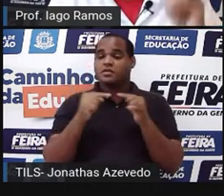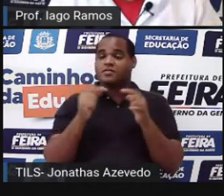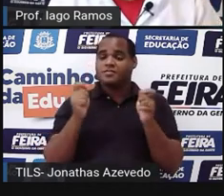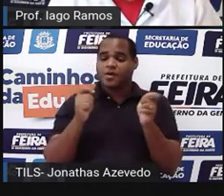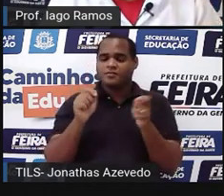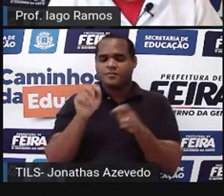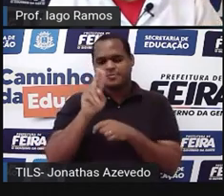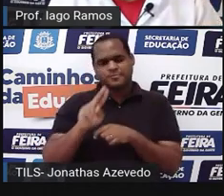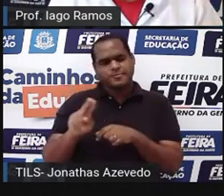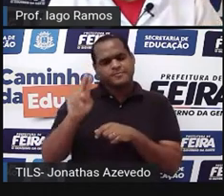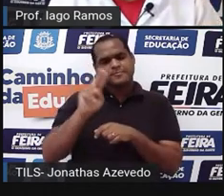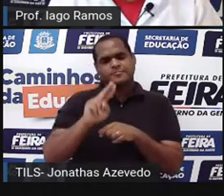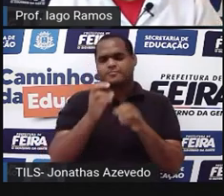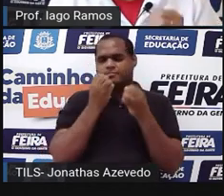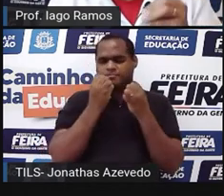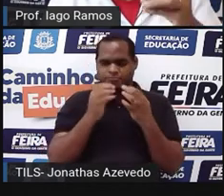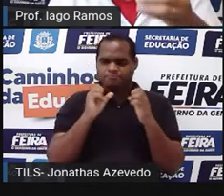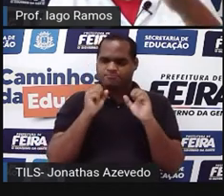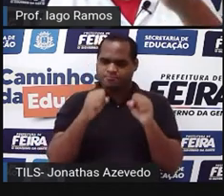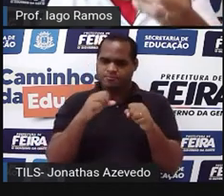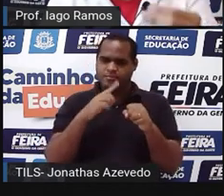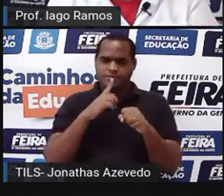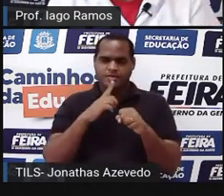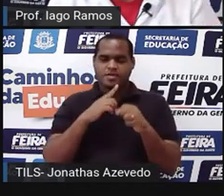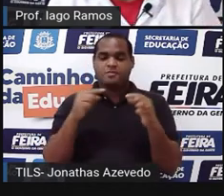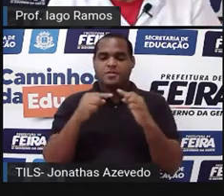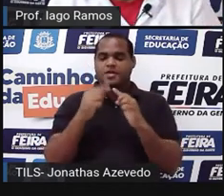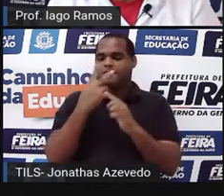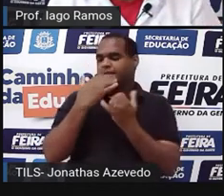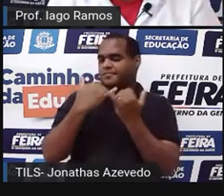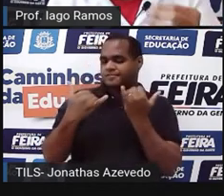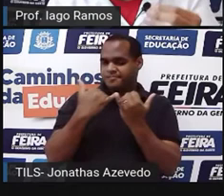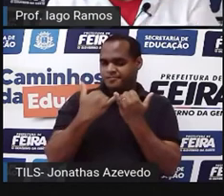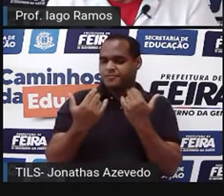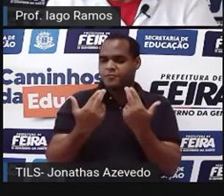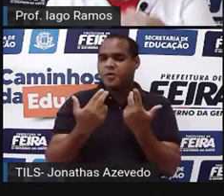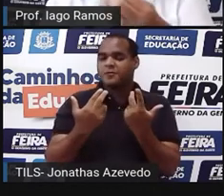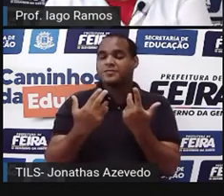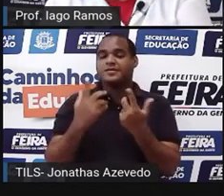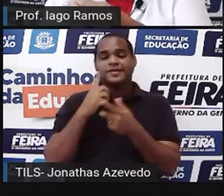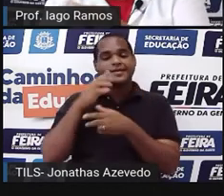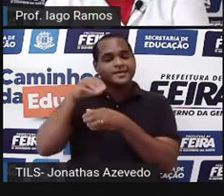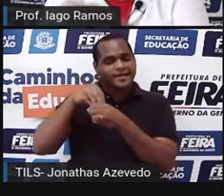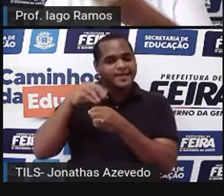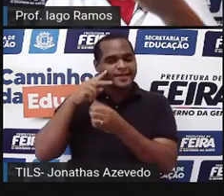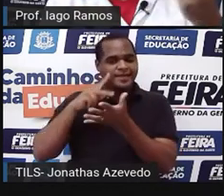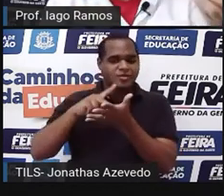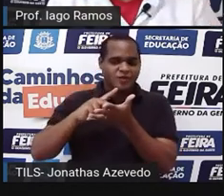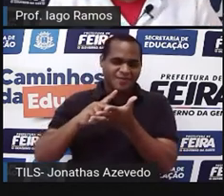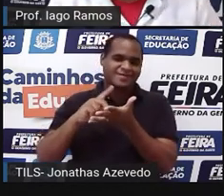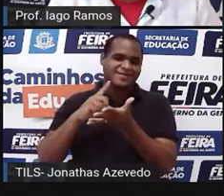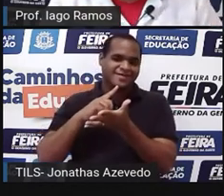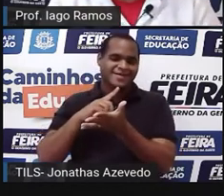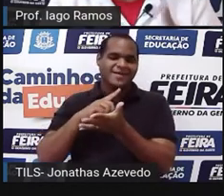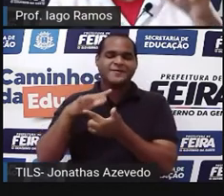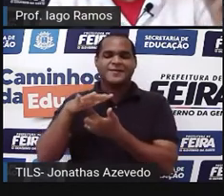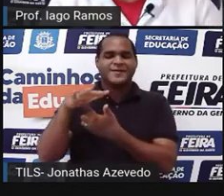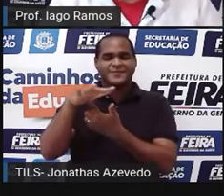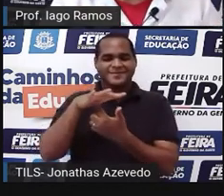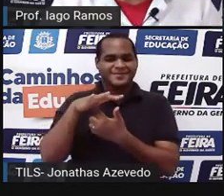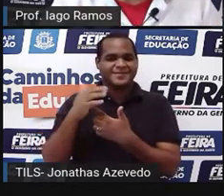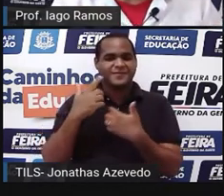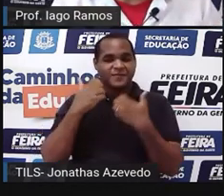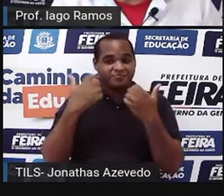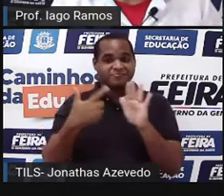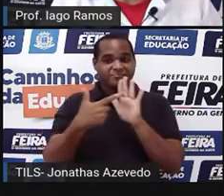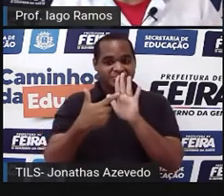pode usar essa coisa da semelhança entre figuras geométricas planas. Eu mostrei